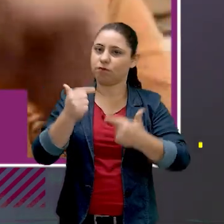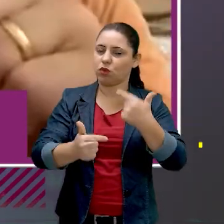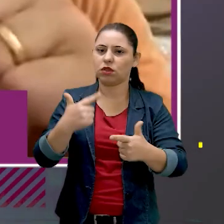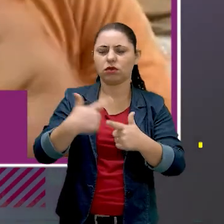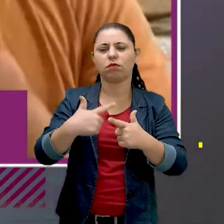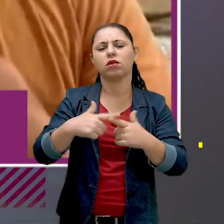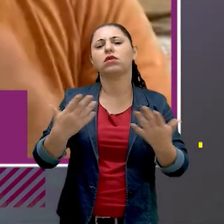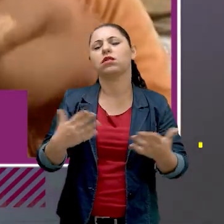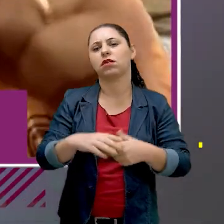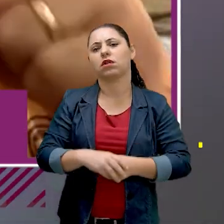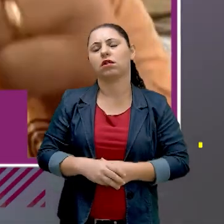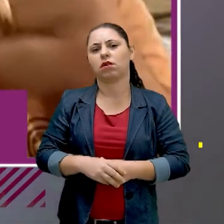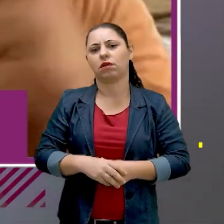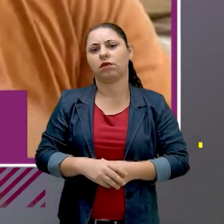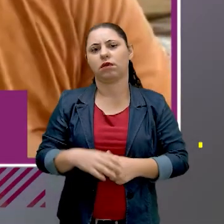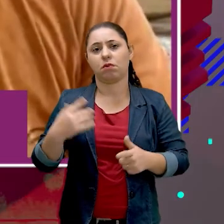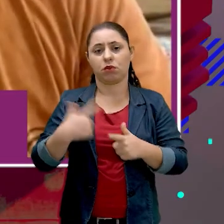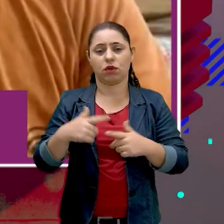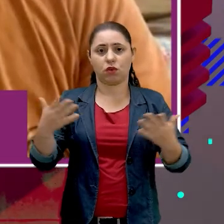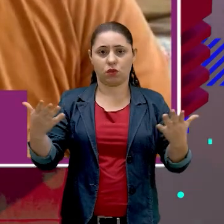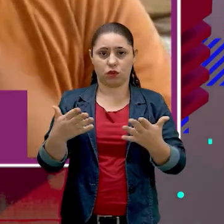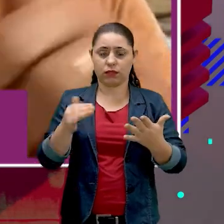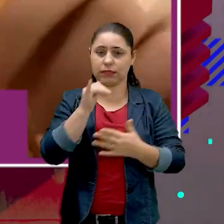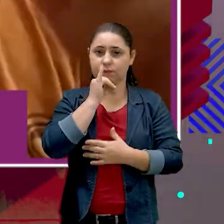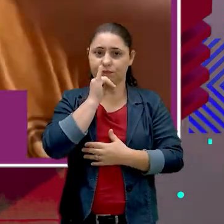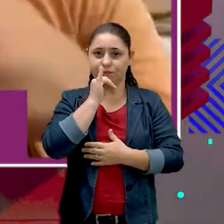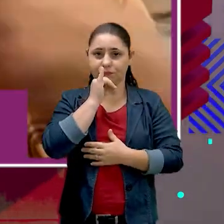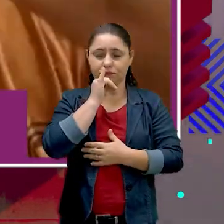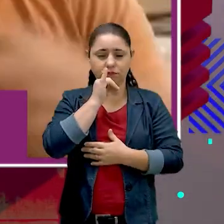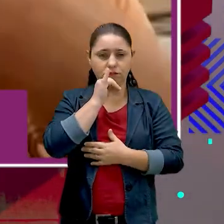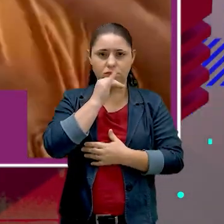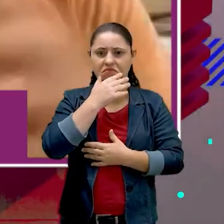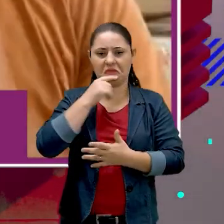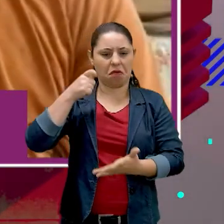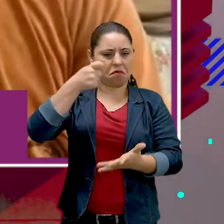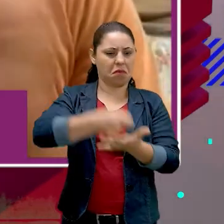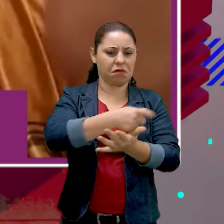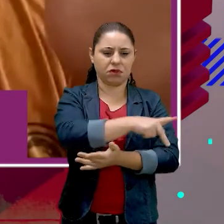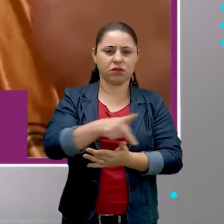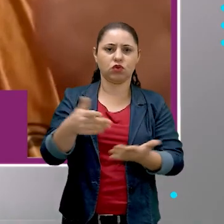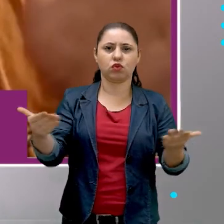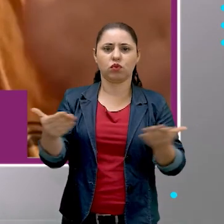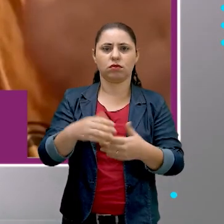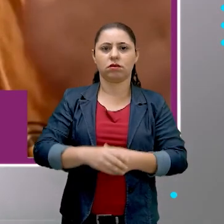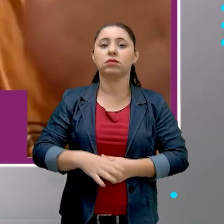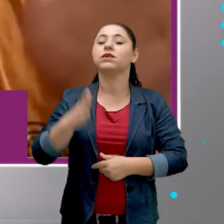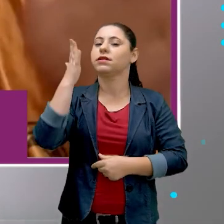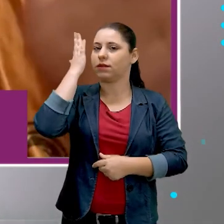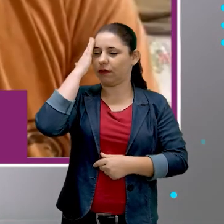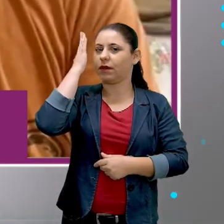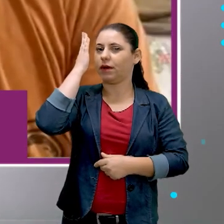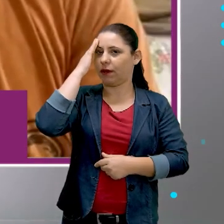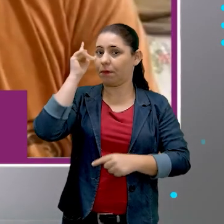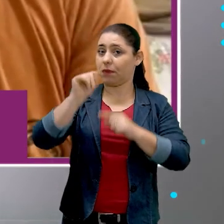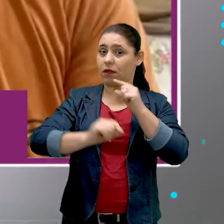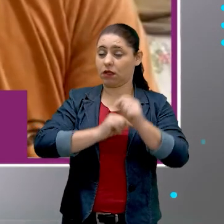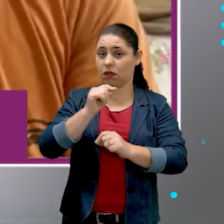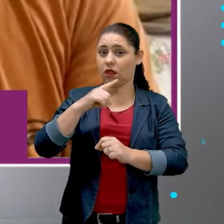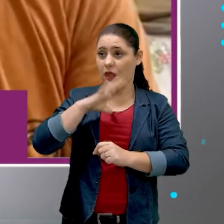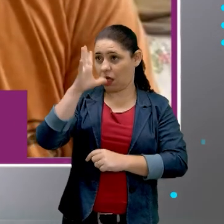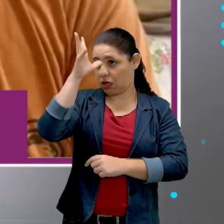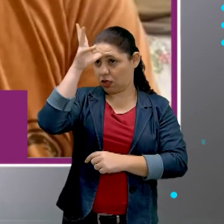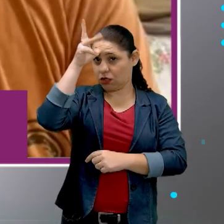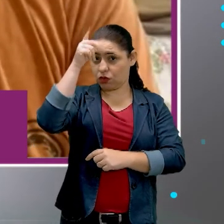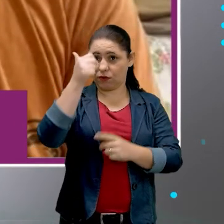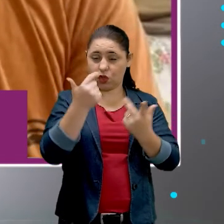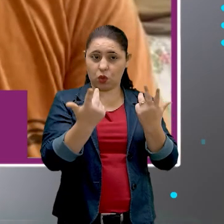social. Político por quê? Porque um cara que nem o Putin hoje, ou qualquer autocrata que esteja no mundo hoje, ele sabe que tomar uma atitude